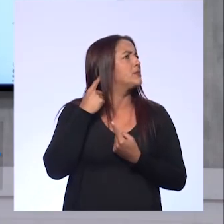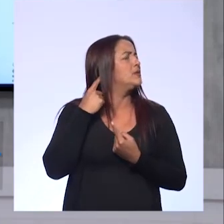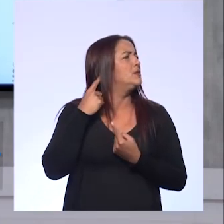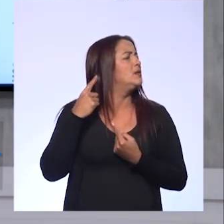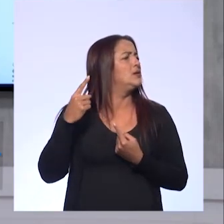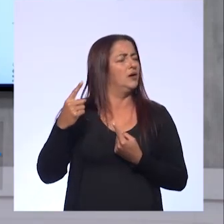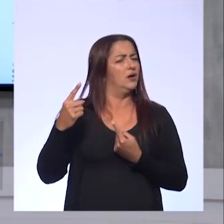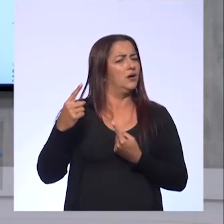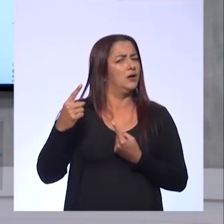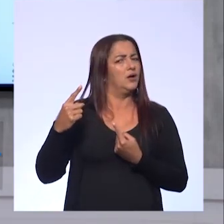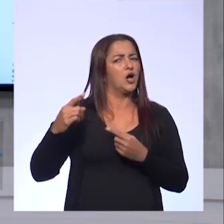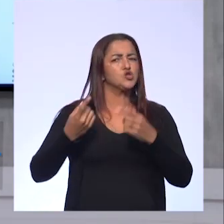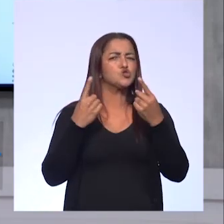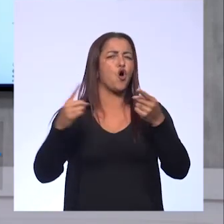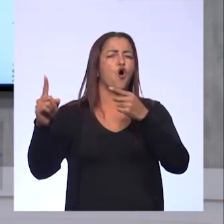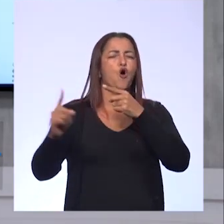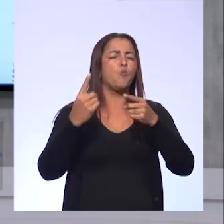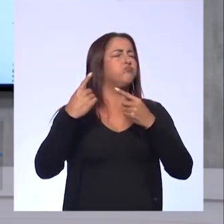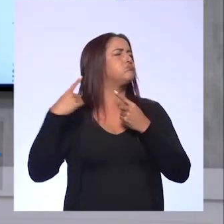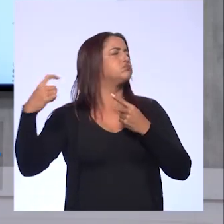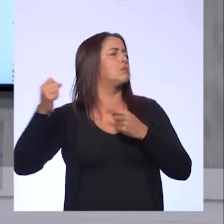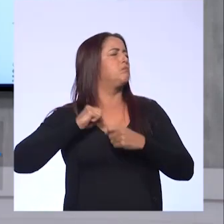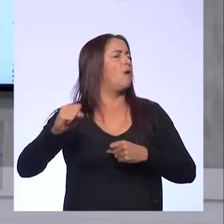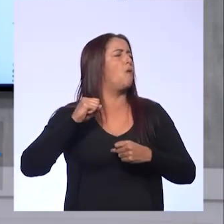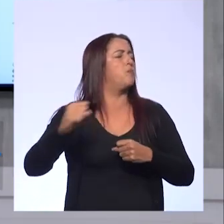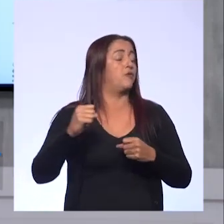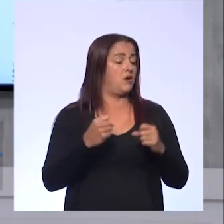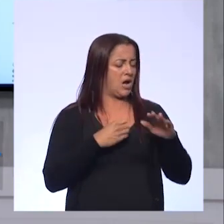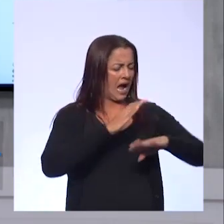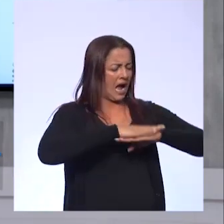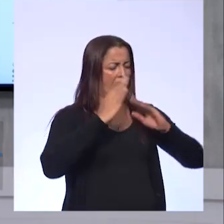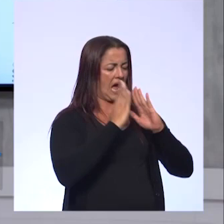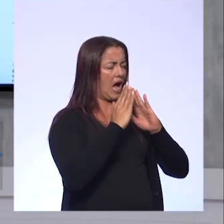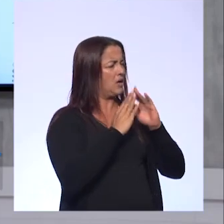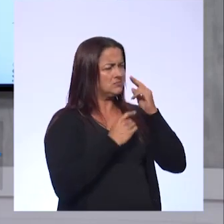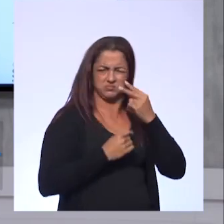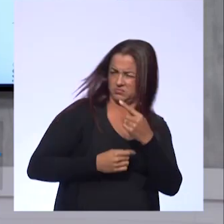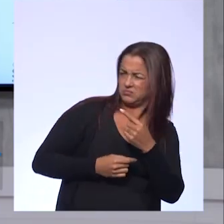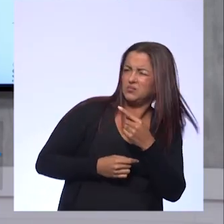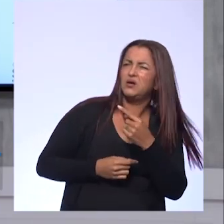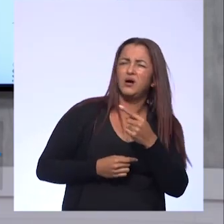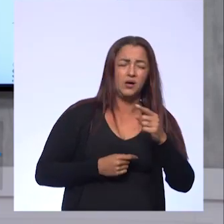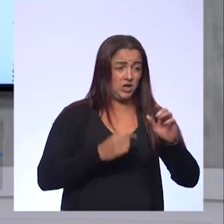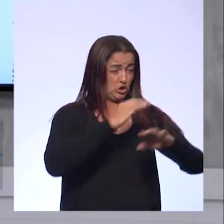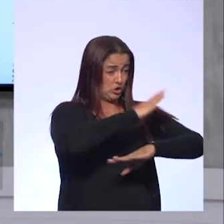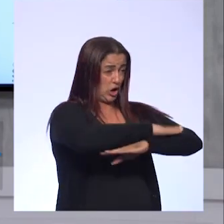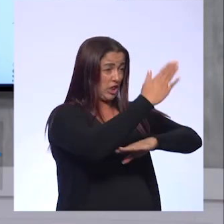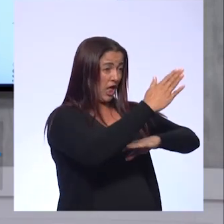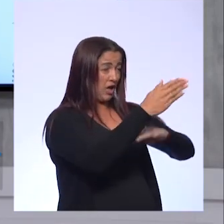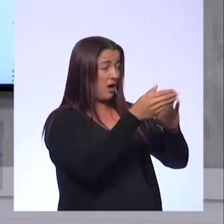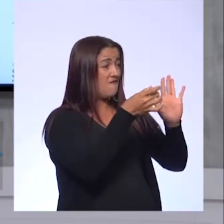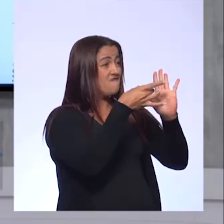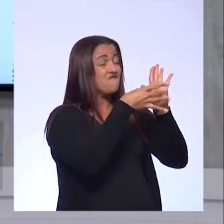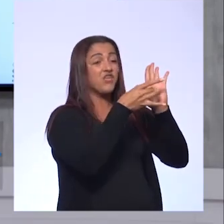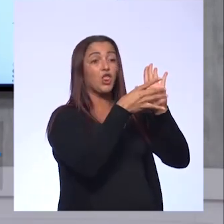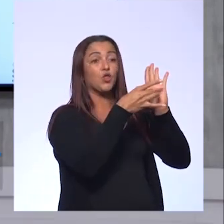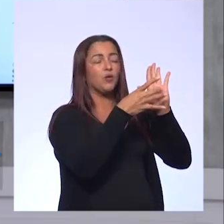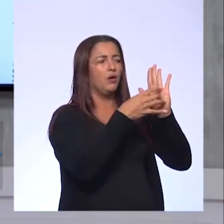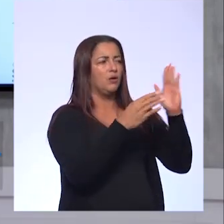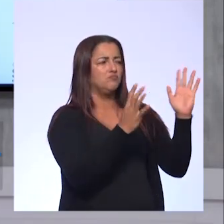sua casa uma janela você vê alguma coisa vibrar é a onda sonora que tá dando energia para aquela vibração